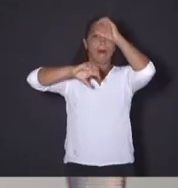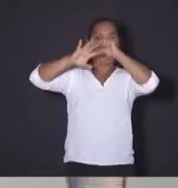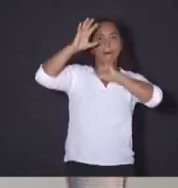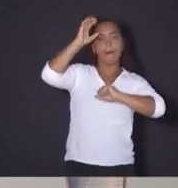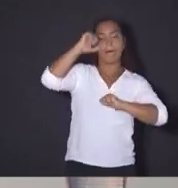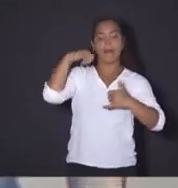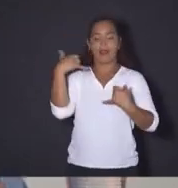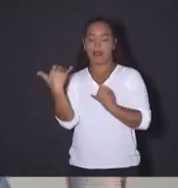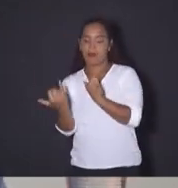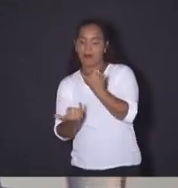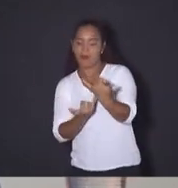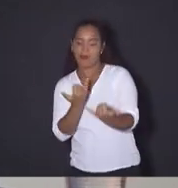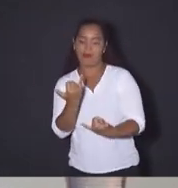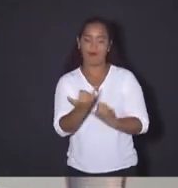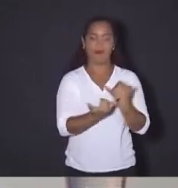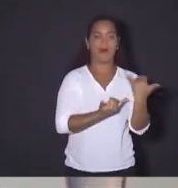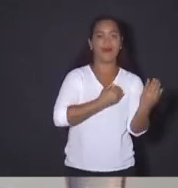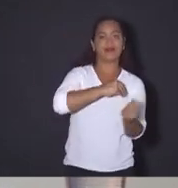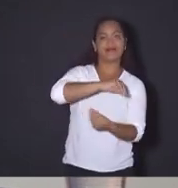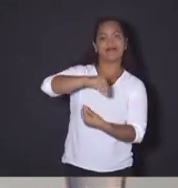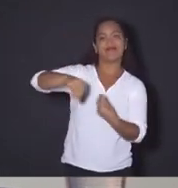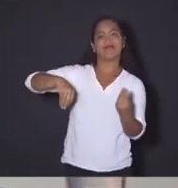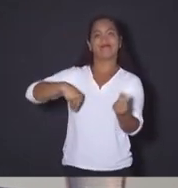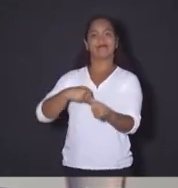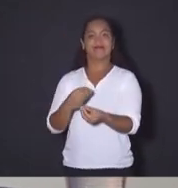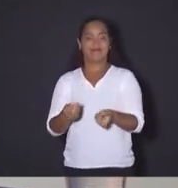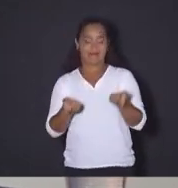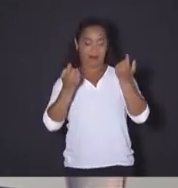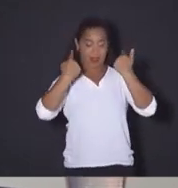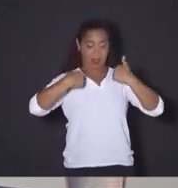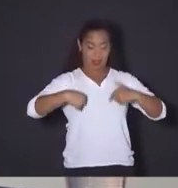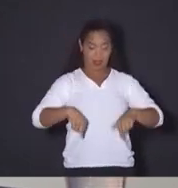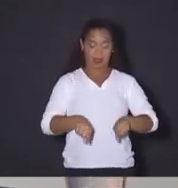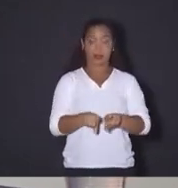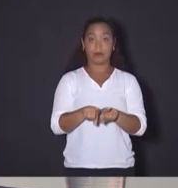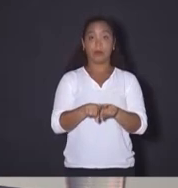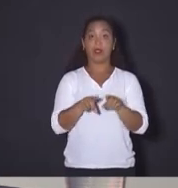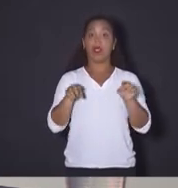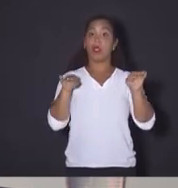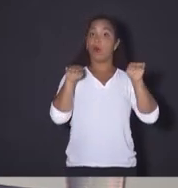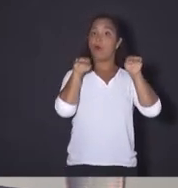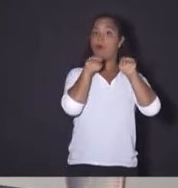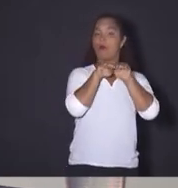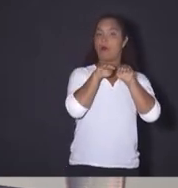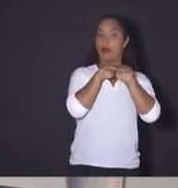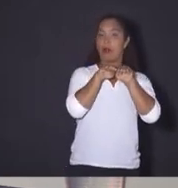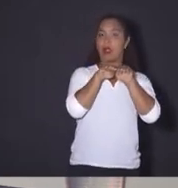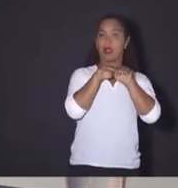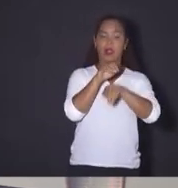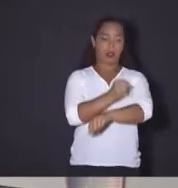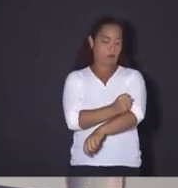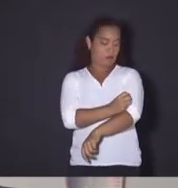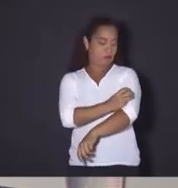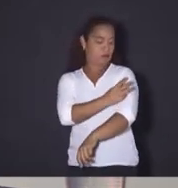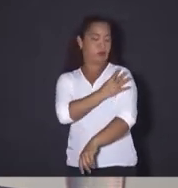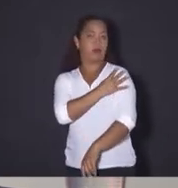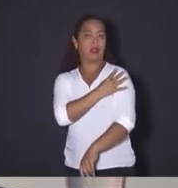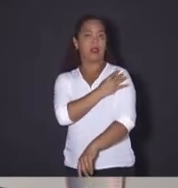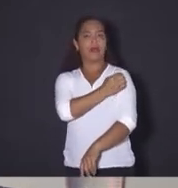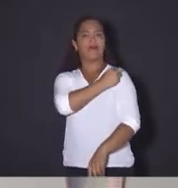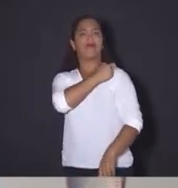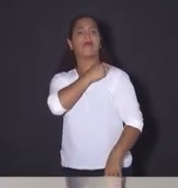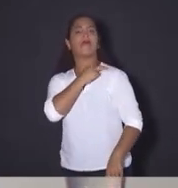lúdico das vivências éticas e estéticas de igual modo com a concepção que temos de ensino fundamental e de ensino médio